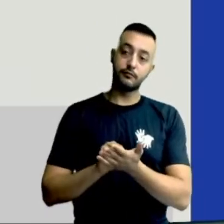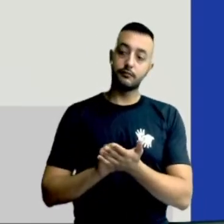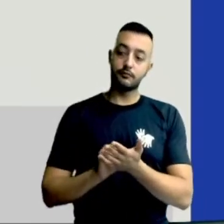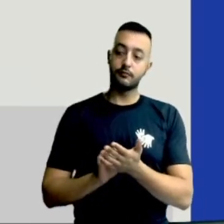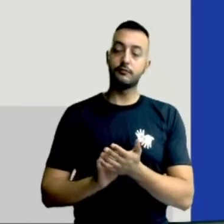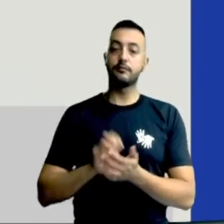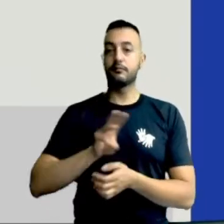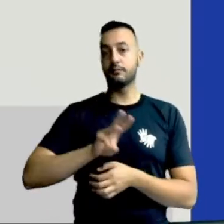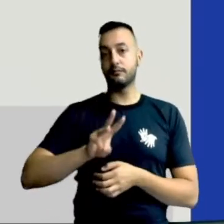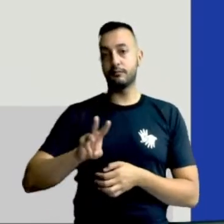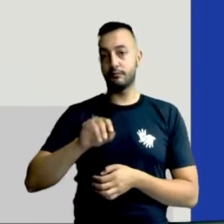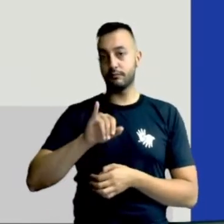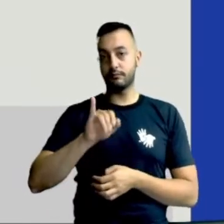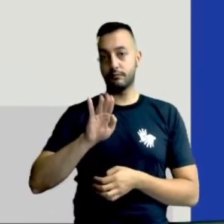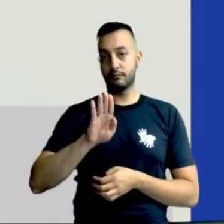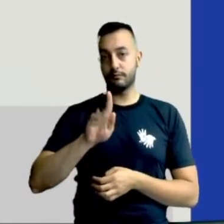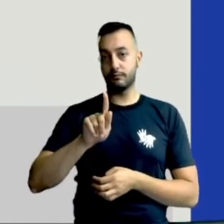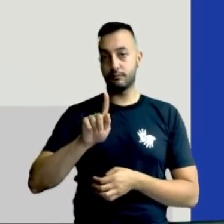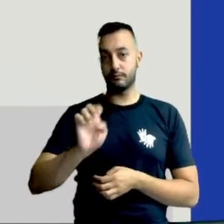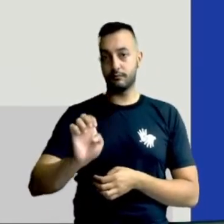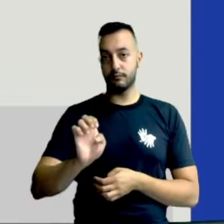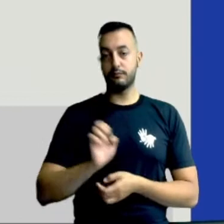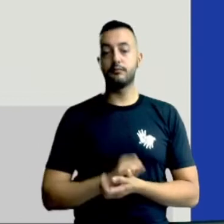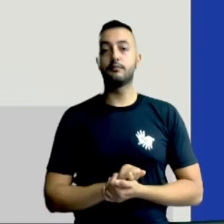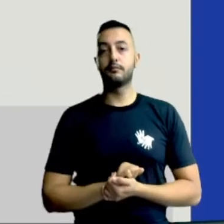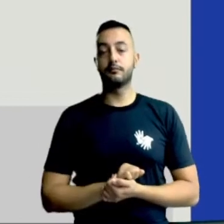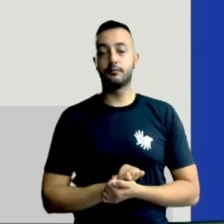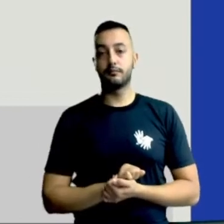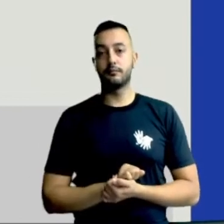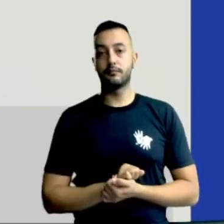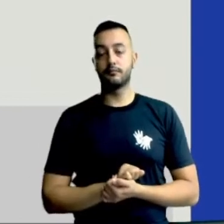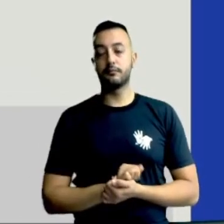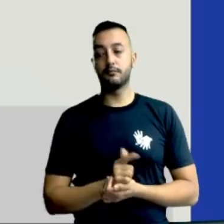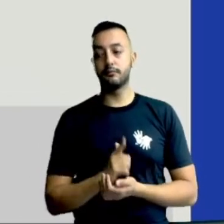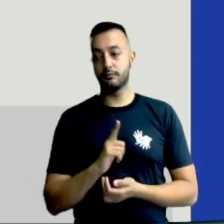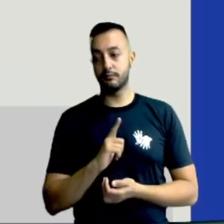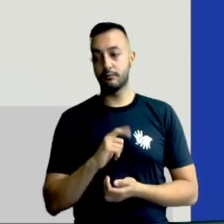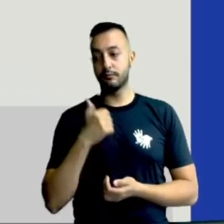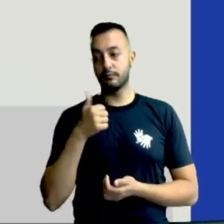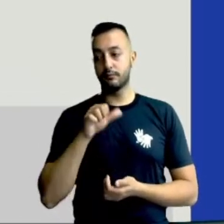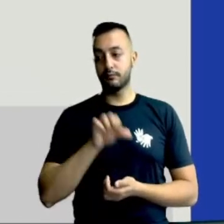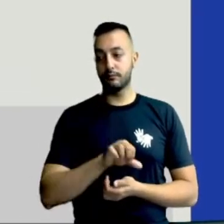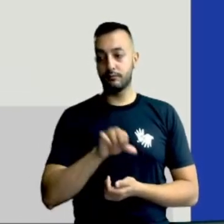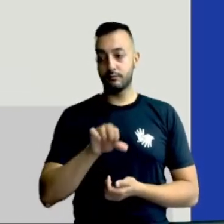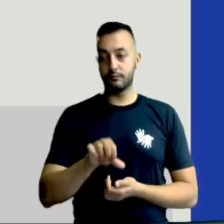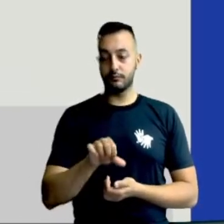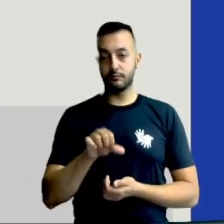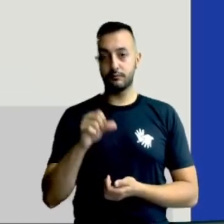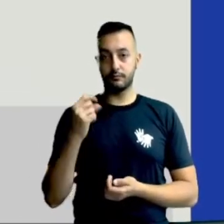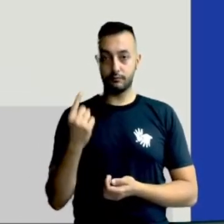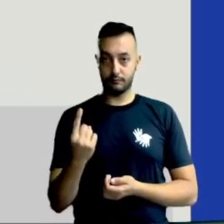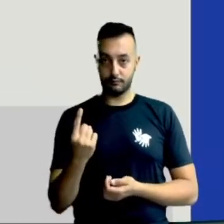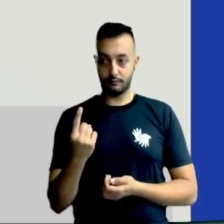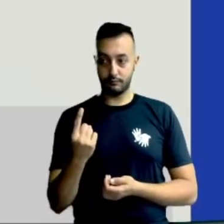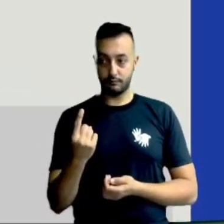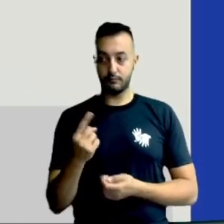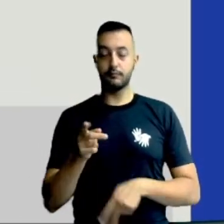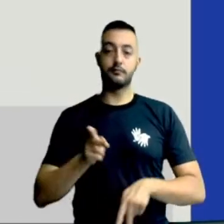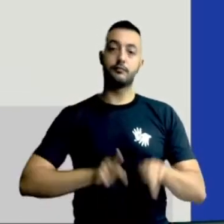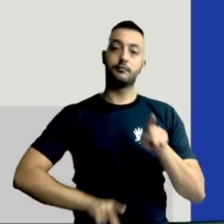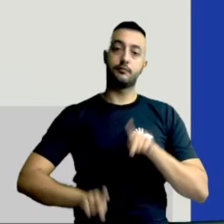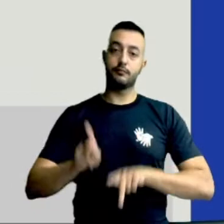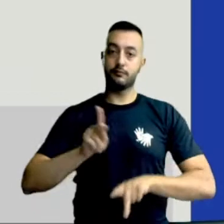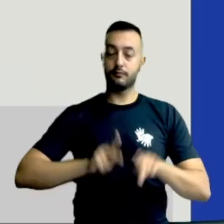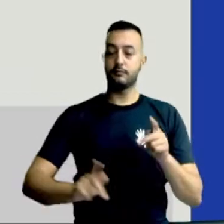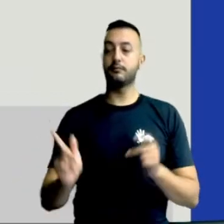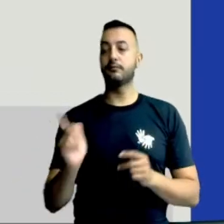No site do IBGE. Então, aqui, no ano de 1991, a